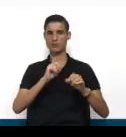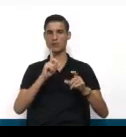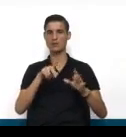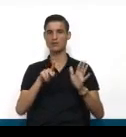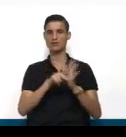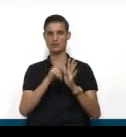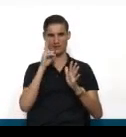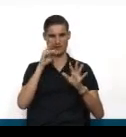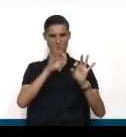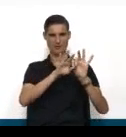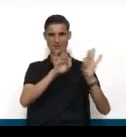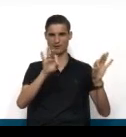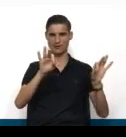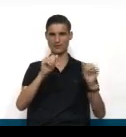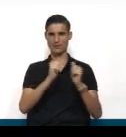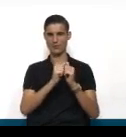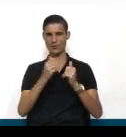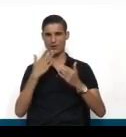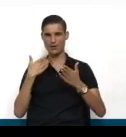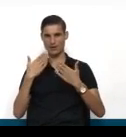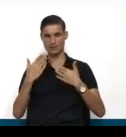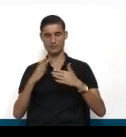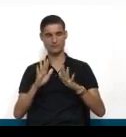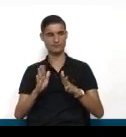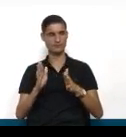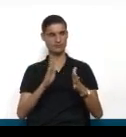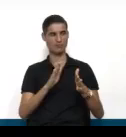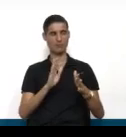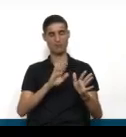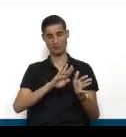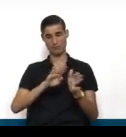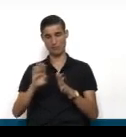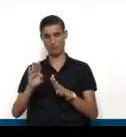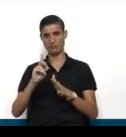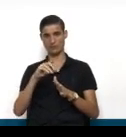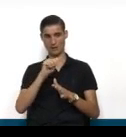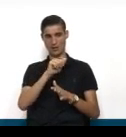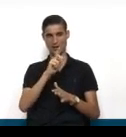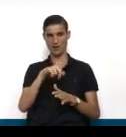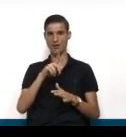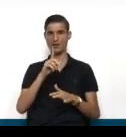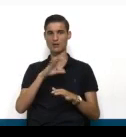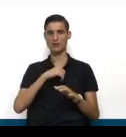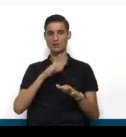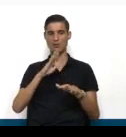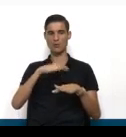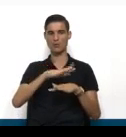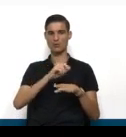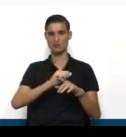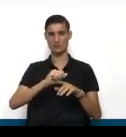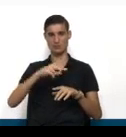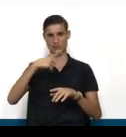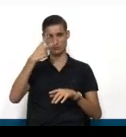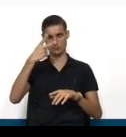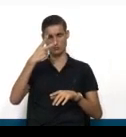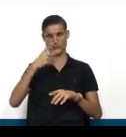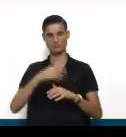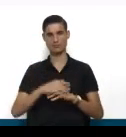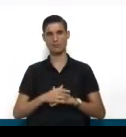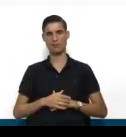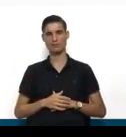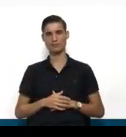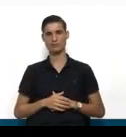barra e a difusão térmica, tá? Então, a equação da onda, ela vai ser formada da seguinte forma: esse A ao